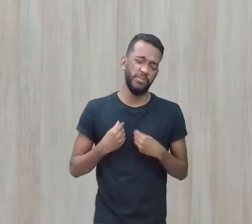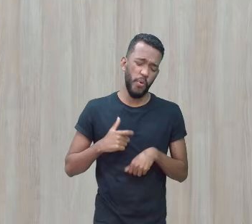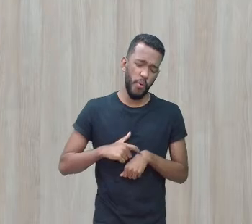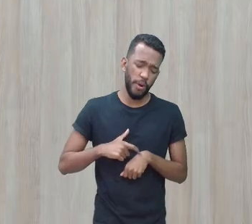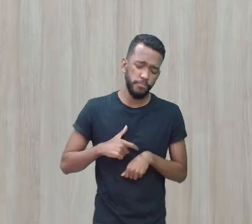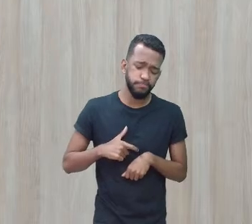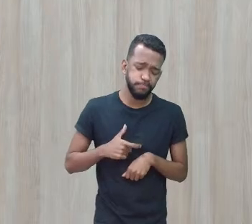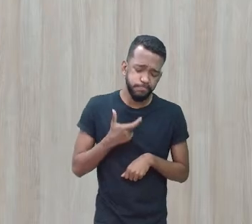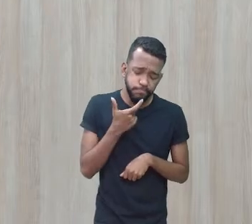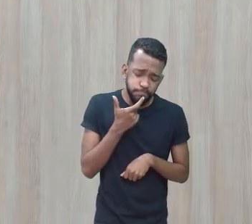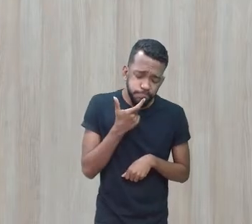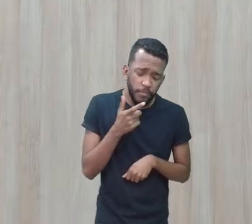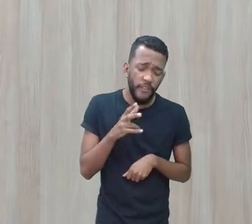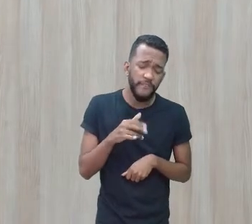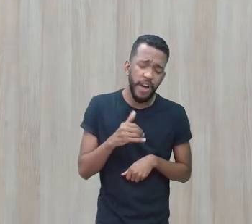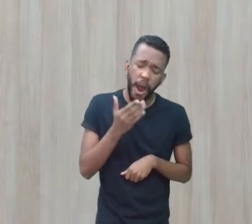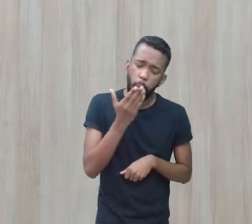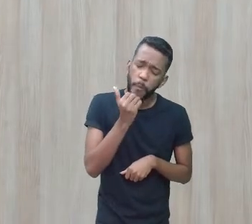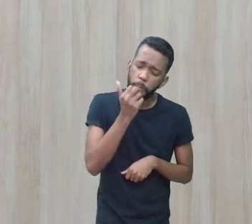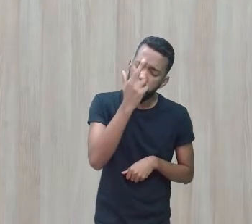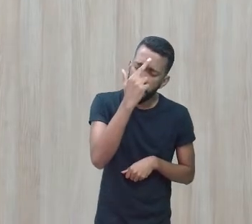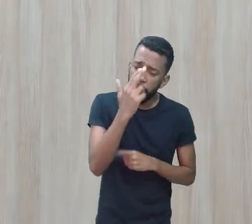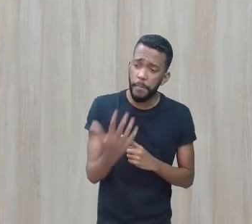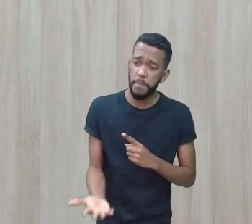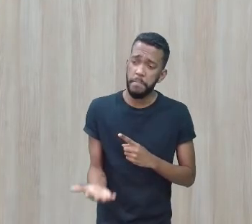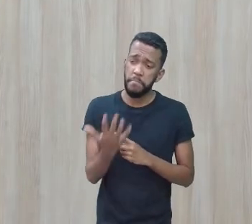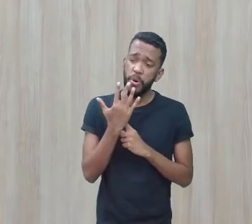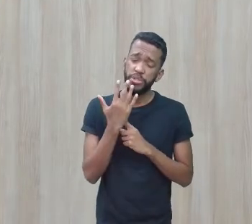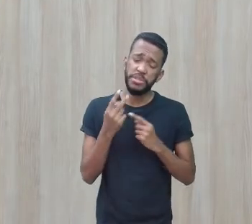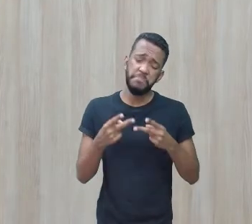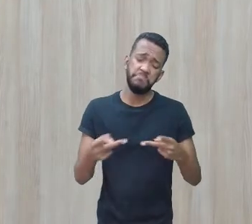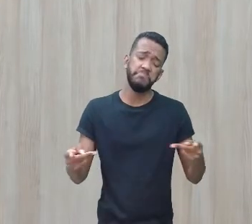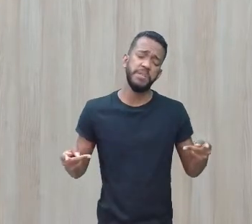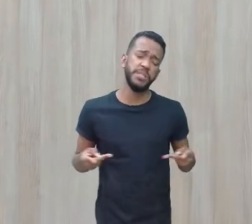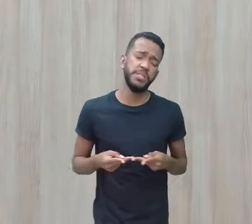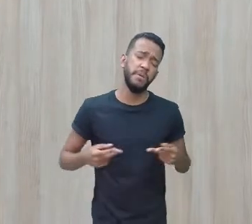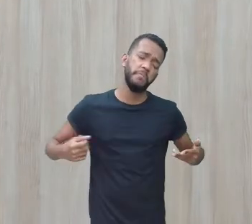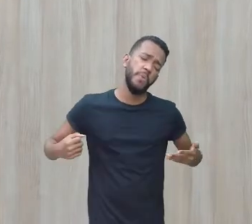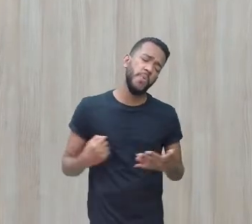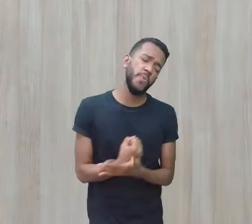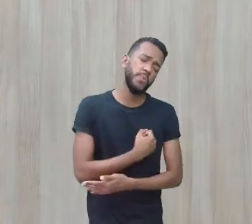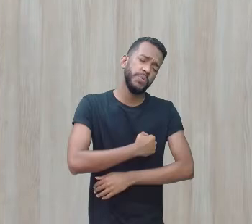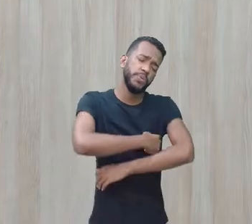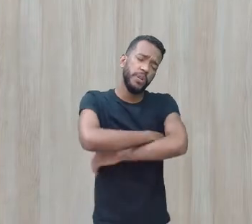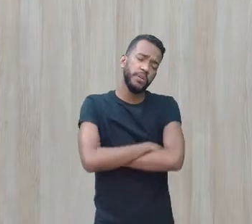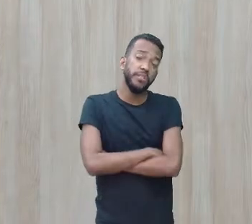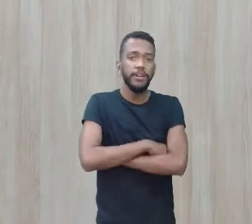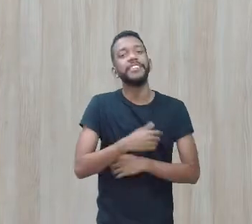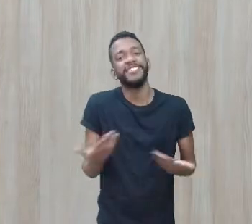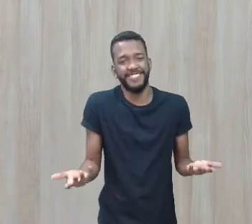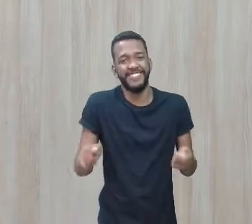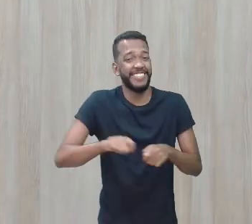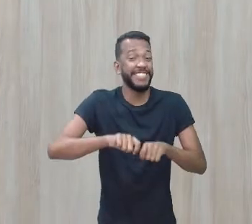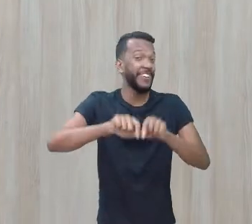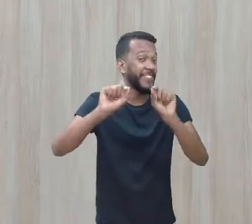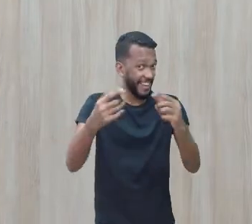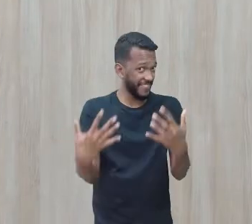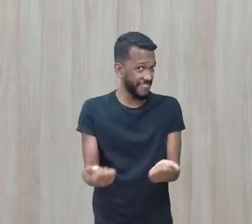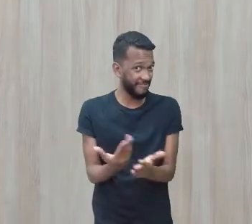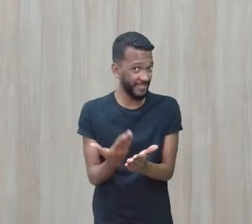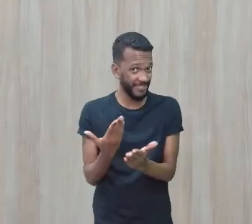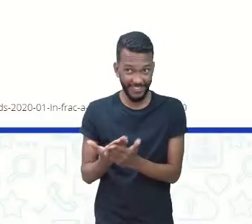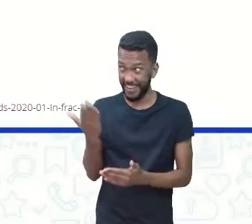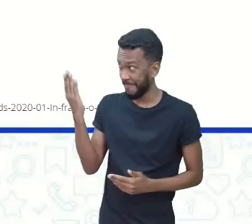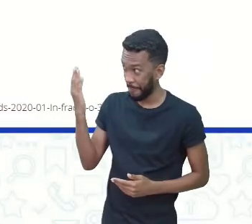a pouco, hora do almoço, e a senhora mostra uma pizza. Poxa, né, gente? Fazer o quê? Vamos lá.